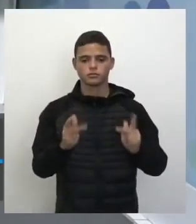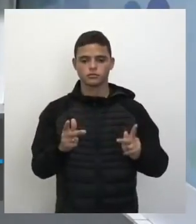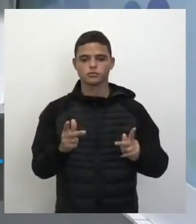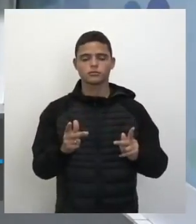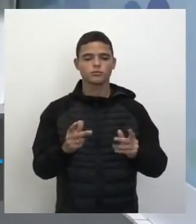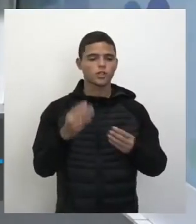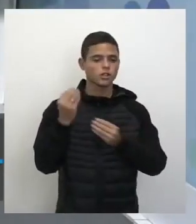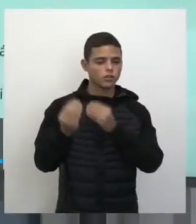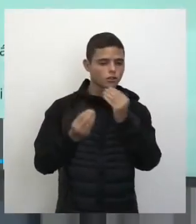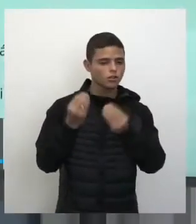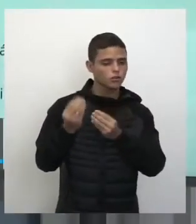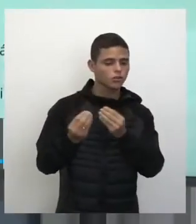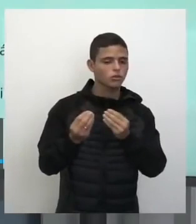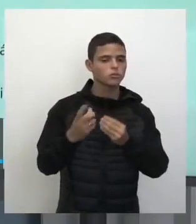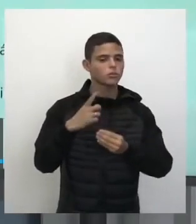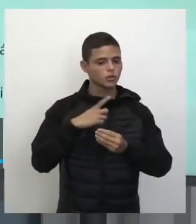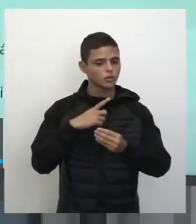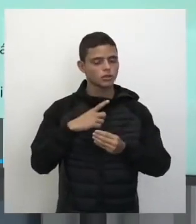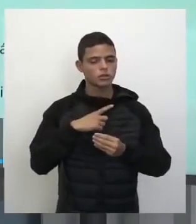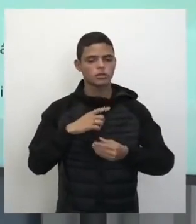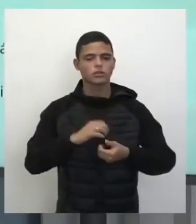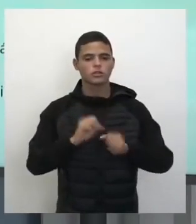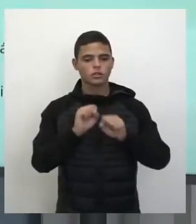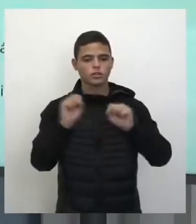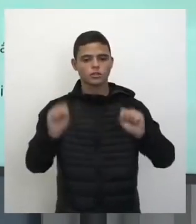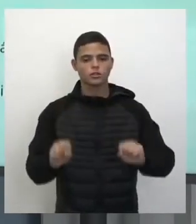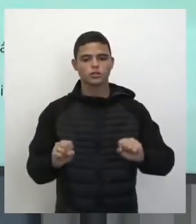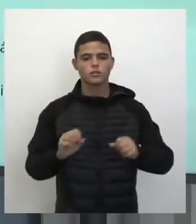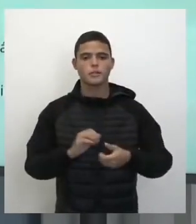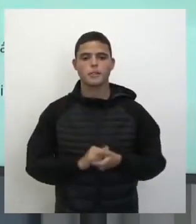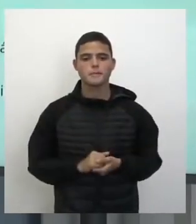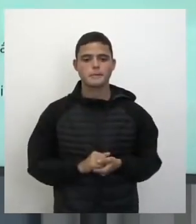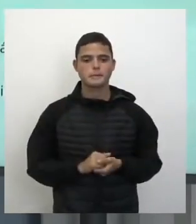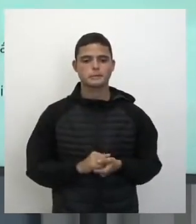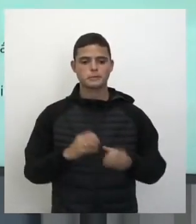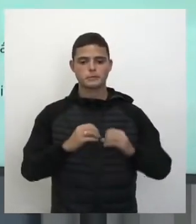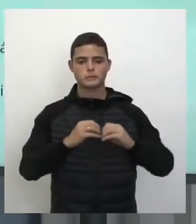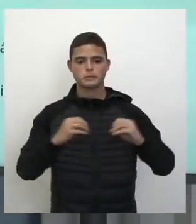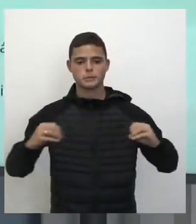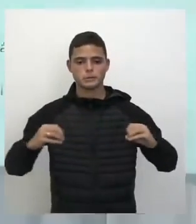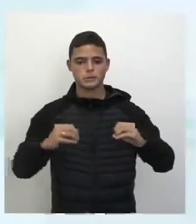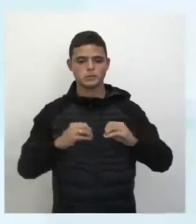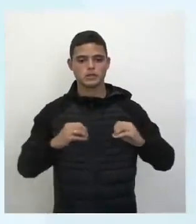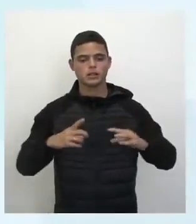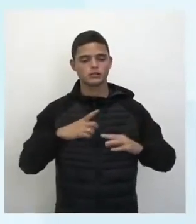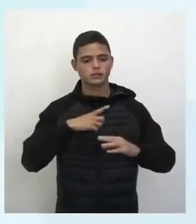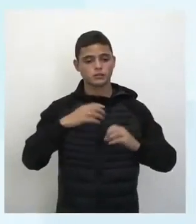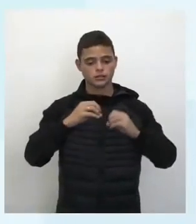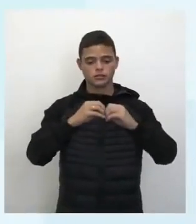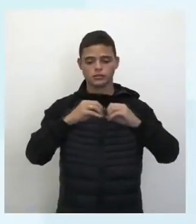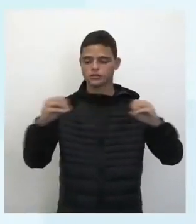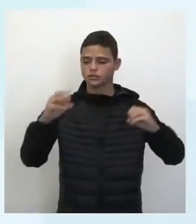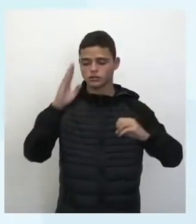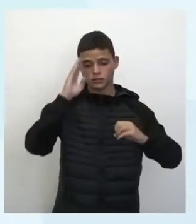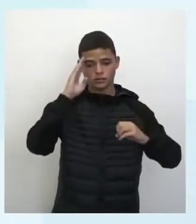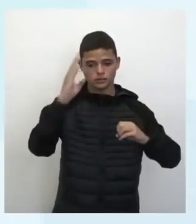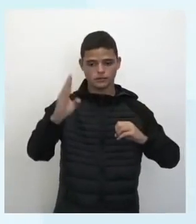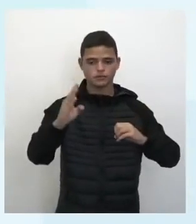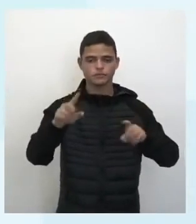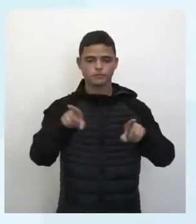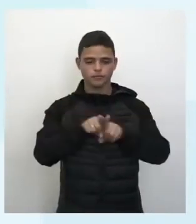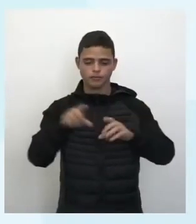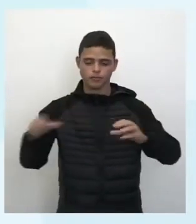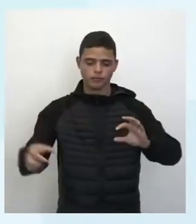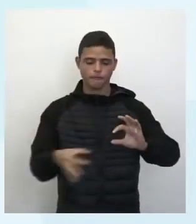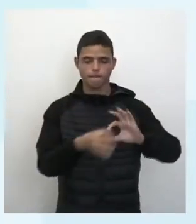como que funciona o esquema de um período quando a gente está falando de oração subordinada. Começa com a oração principal, e essa oração principal é formada